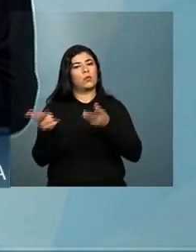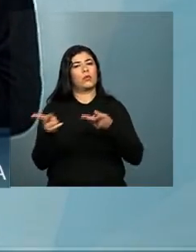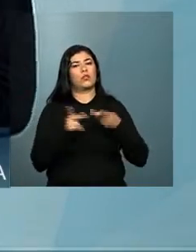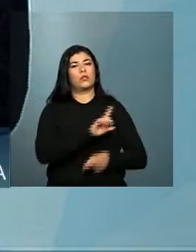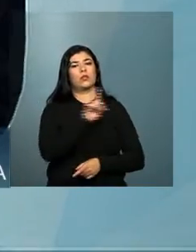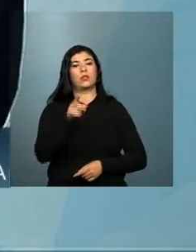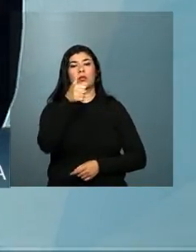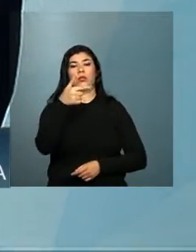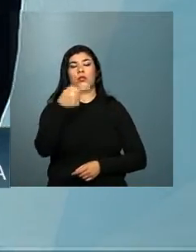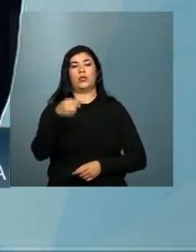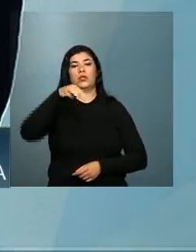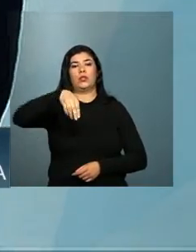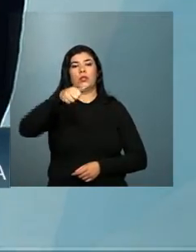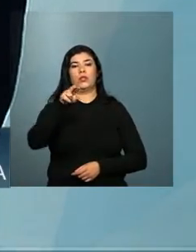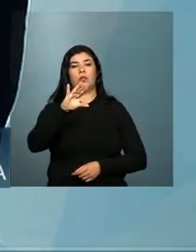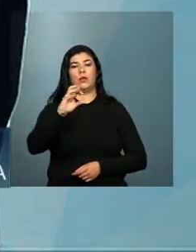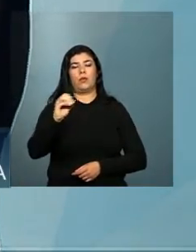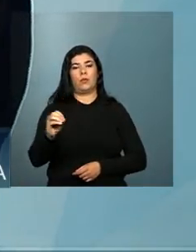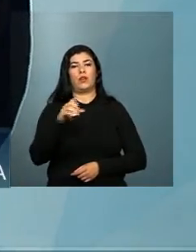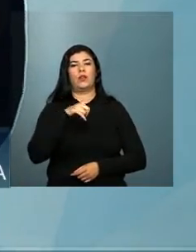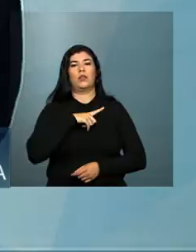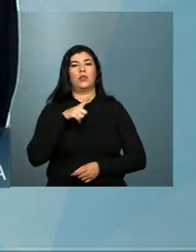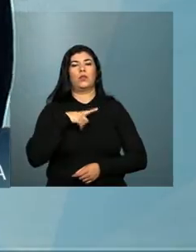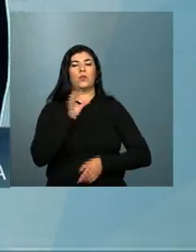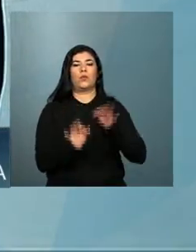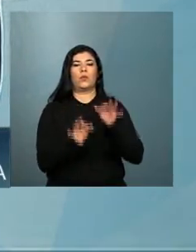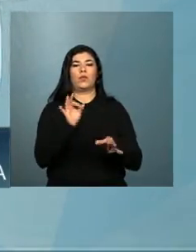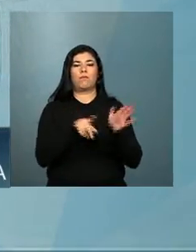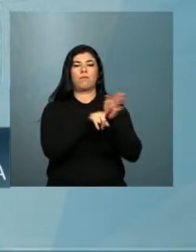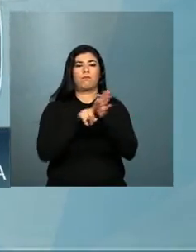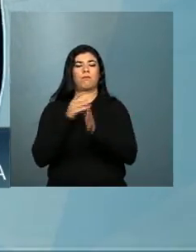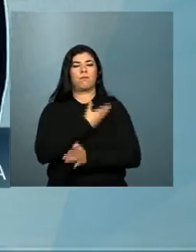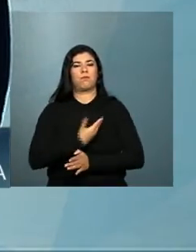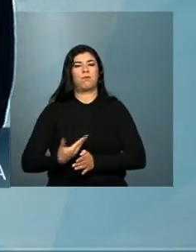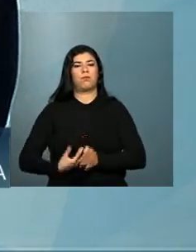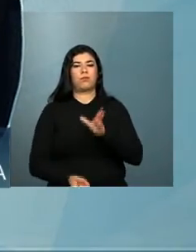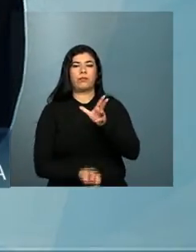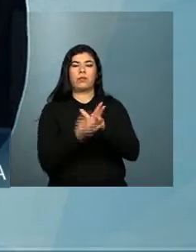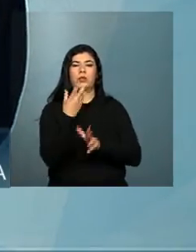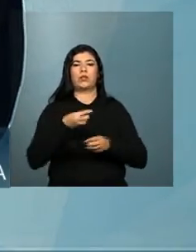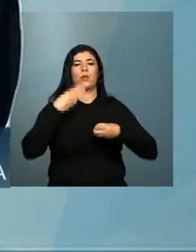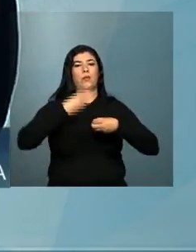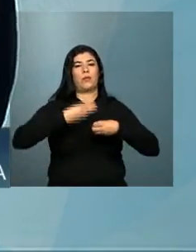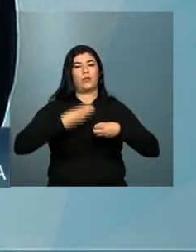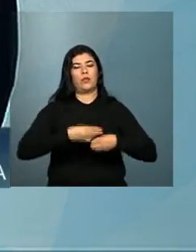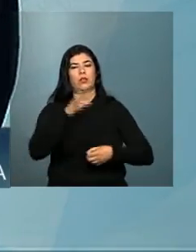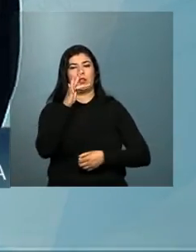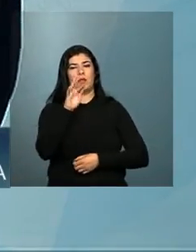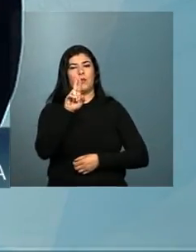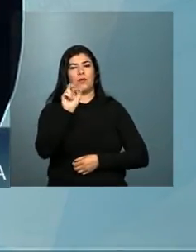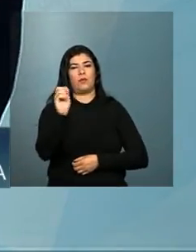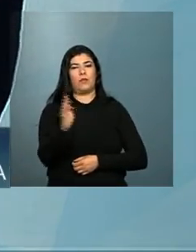março uma licitação pública para a implantação no município de Feira de Santana,